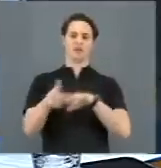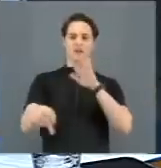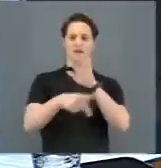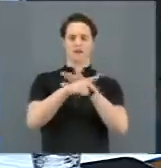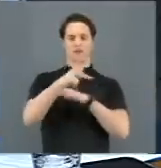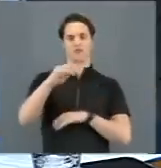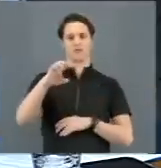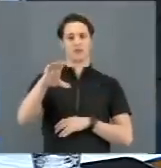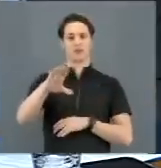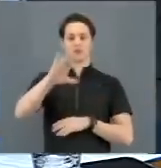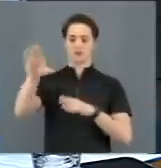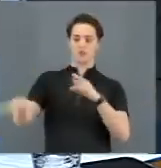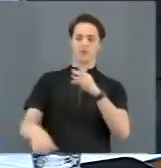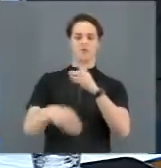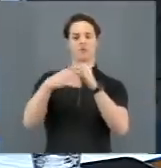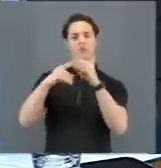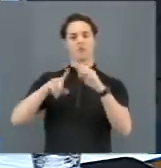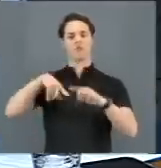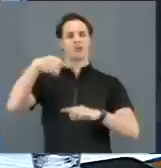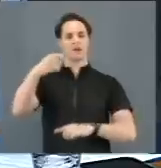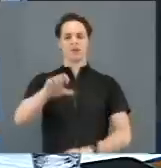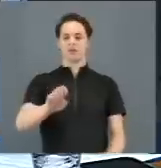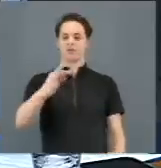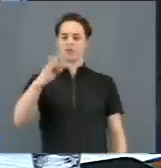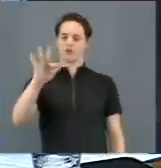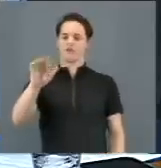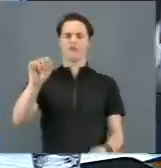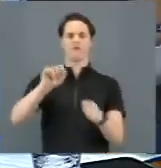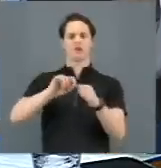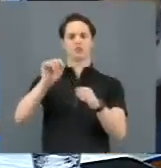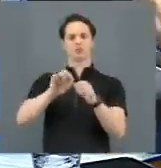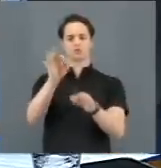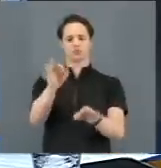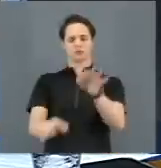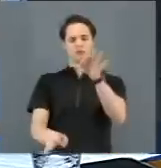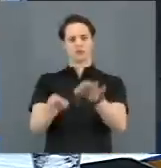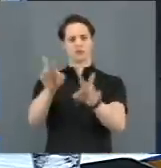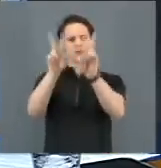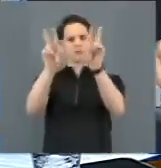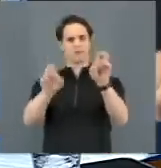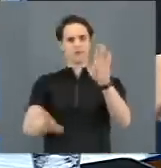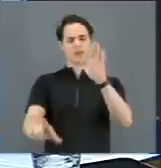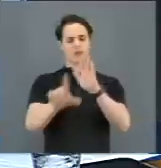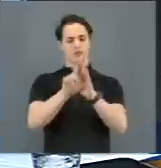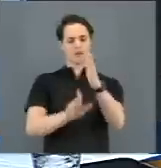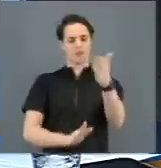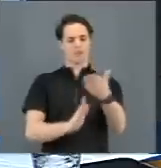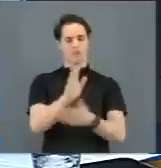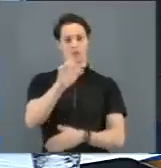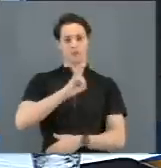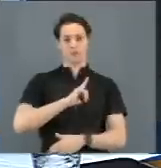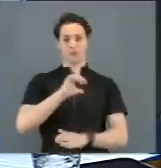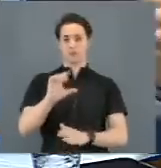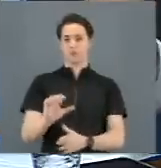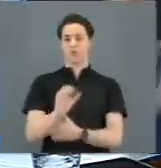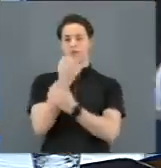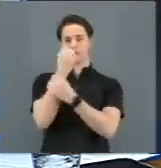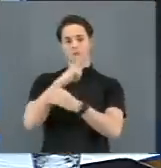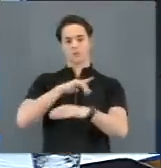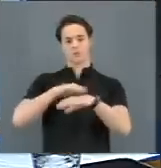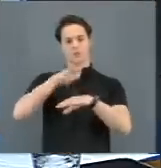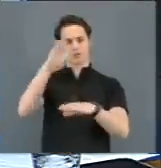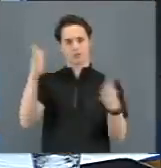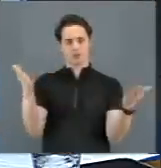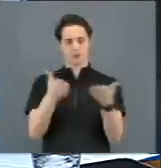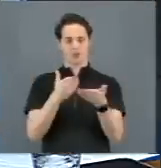sequência, o STF faz um julgamento sobre uma lei que foi aprovada garantindo essa camada